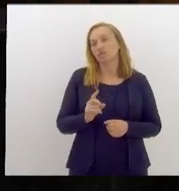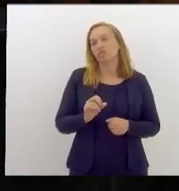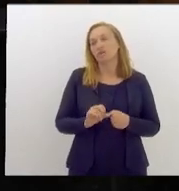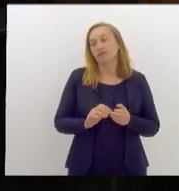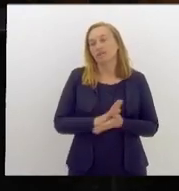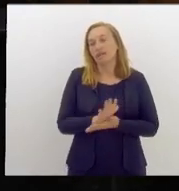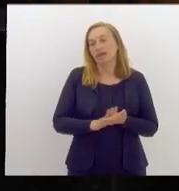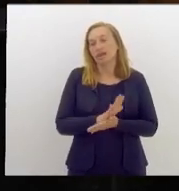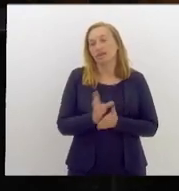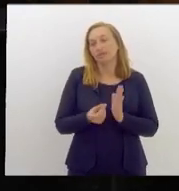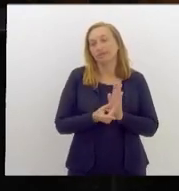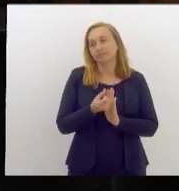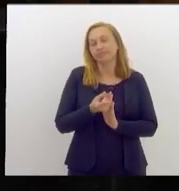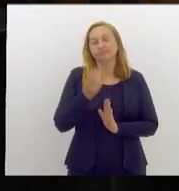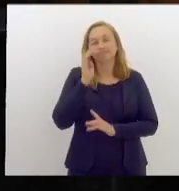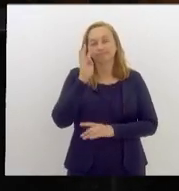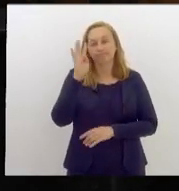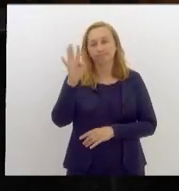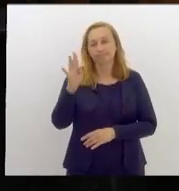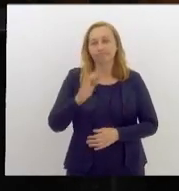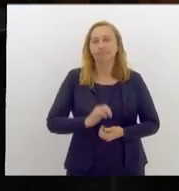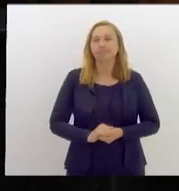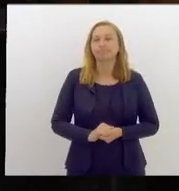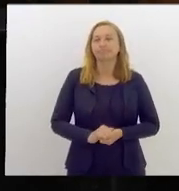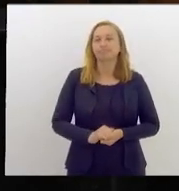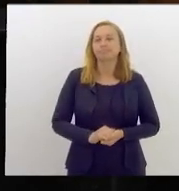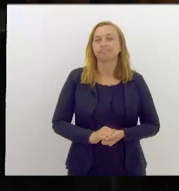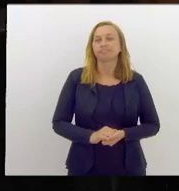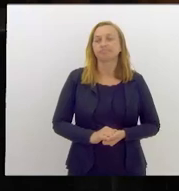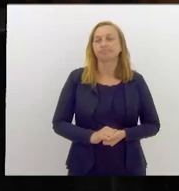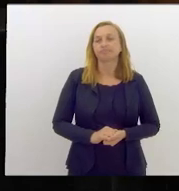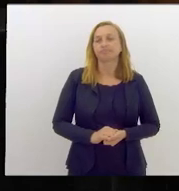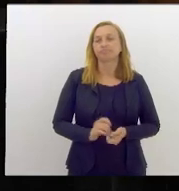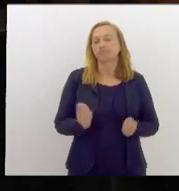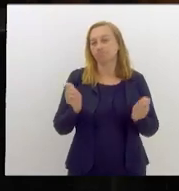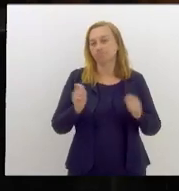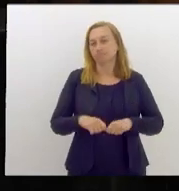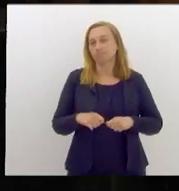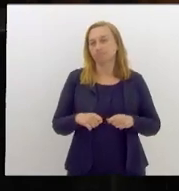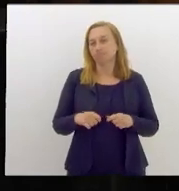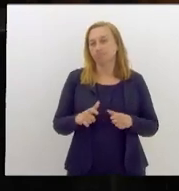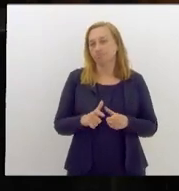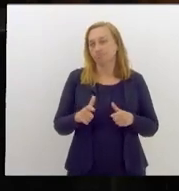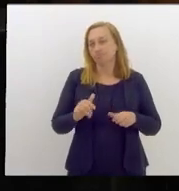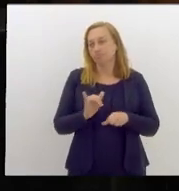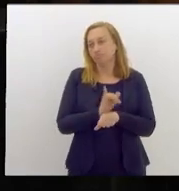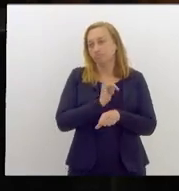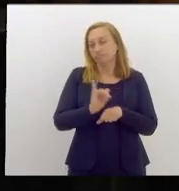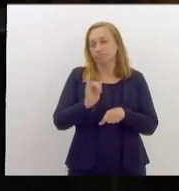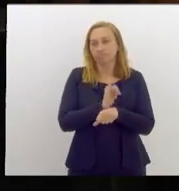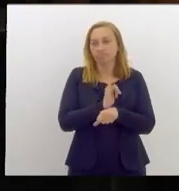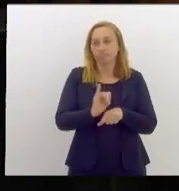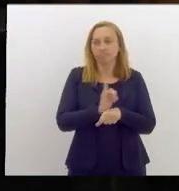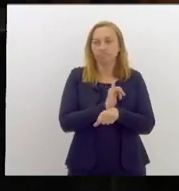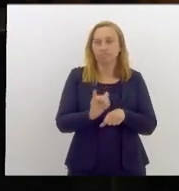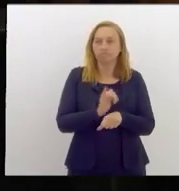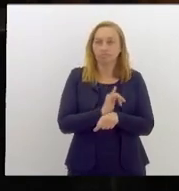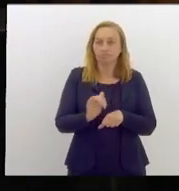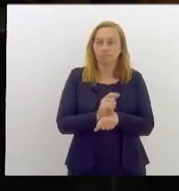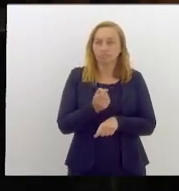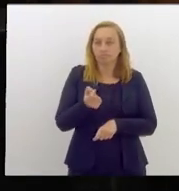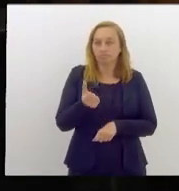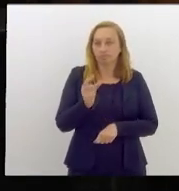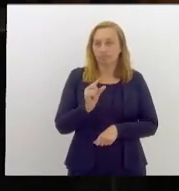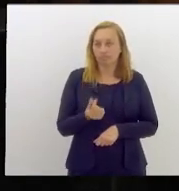orçamento imagina que não dá para fazer grandes planejamentos quando o décimo